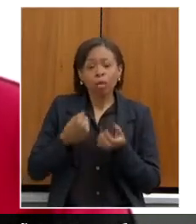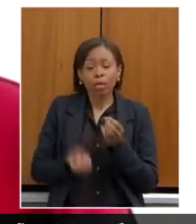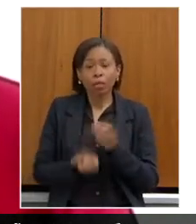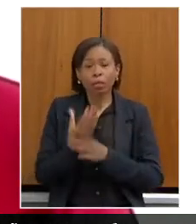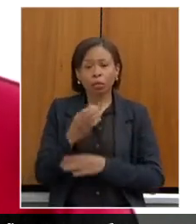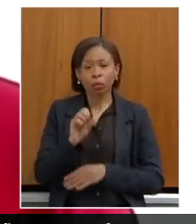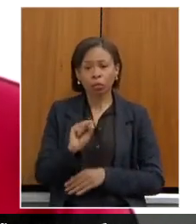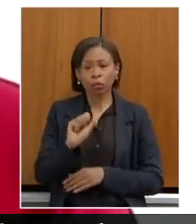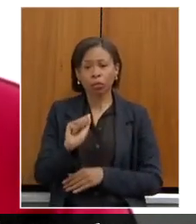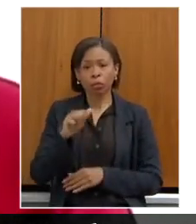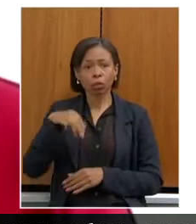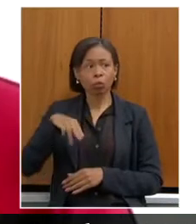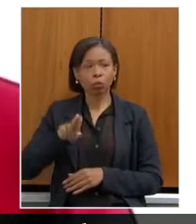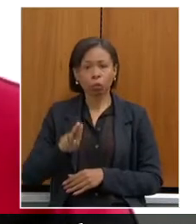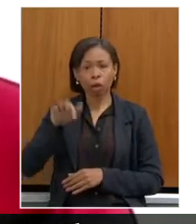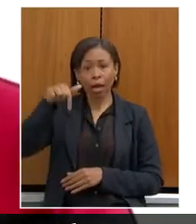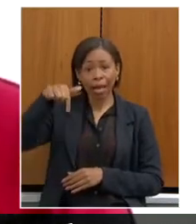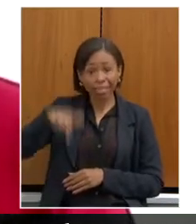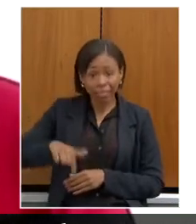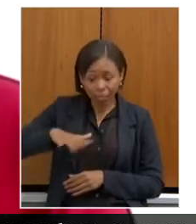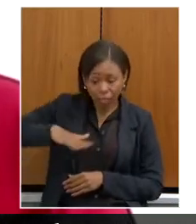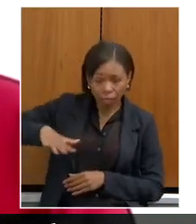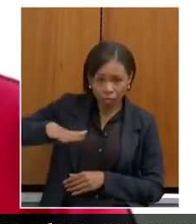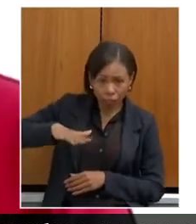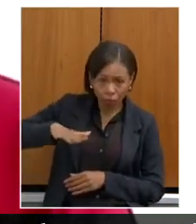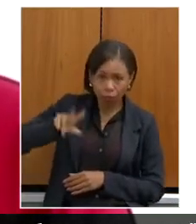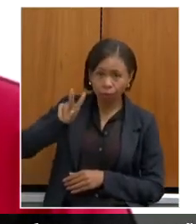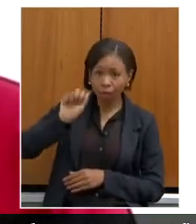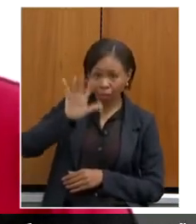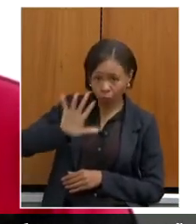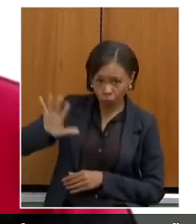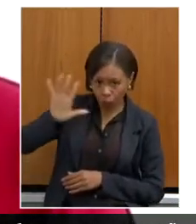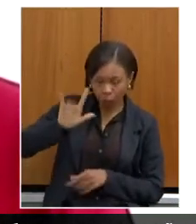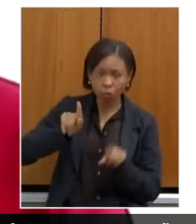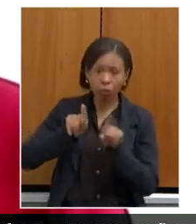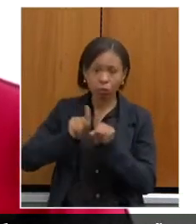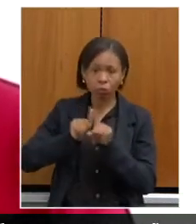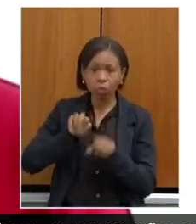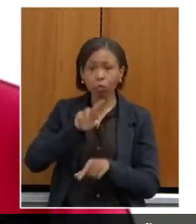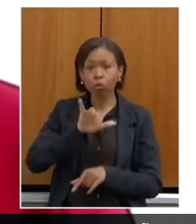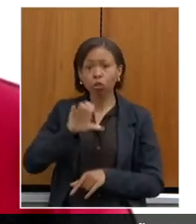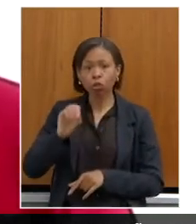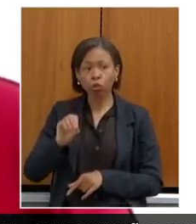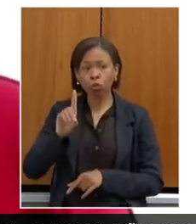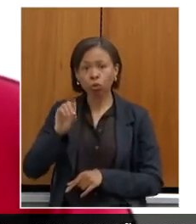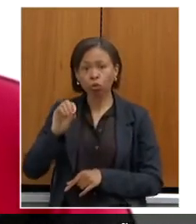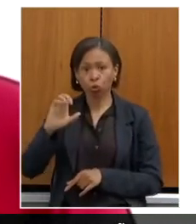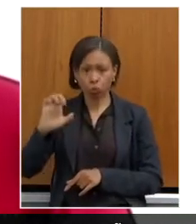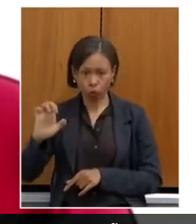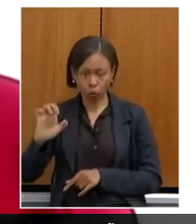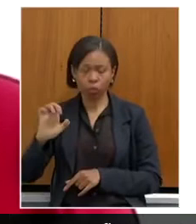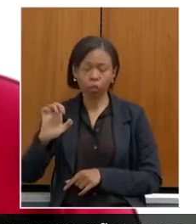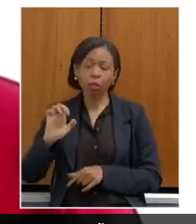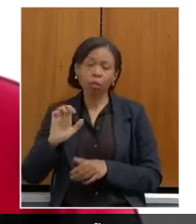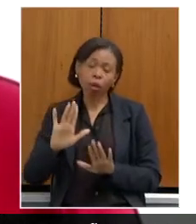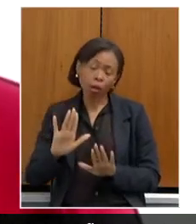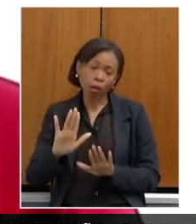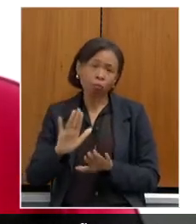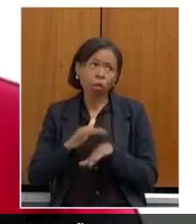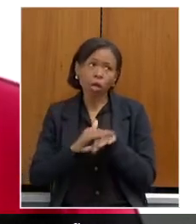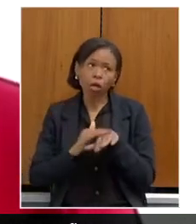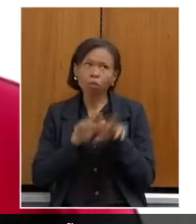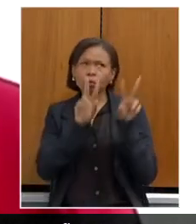completamente aqui no Vale do Aço e Vale do Rio Doce ou seja o consulge então esses são os assuntos